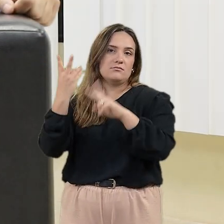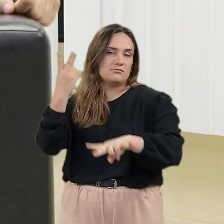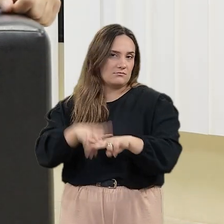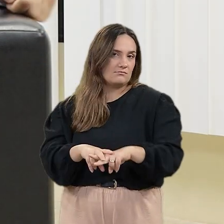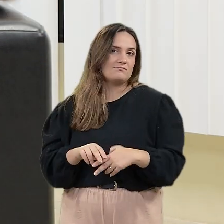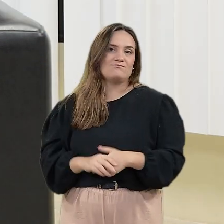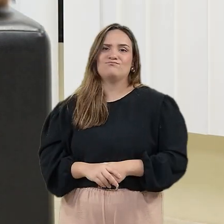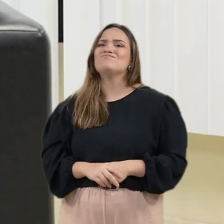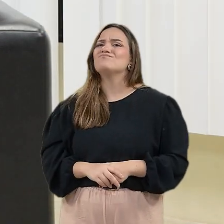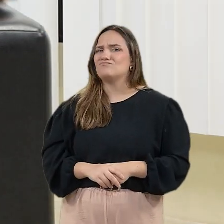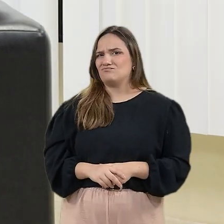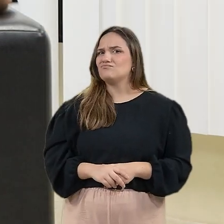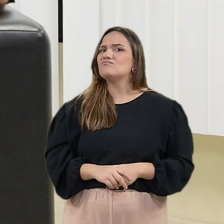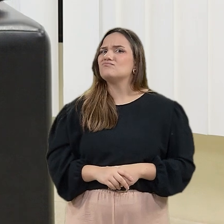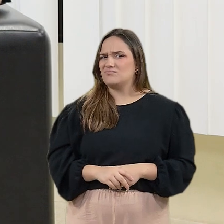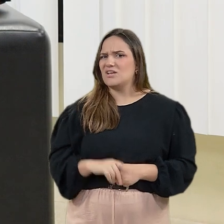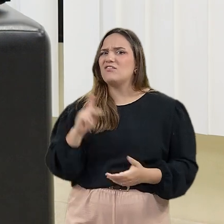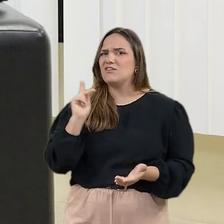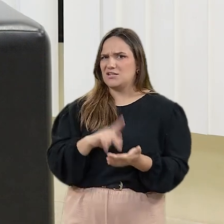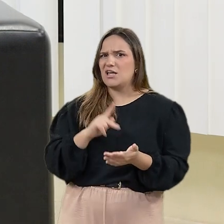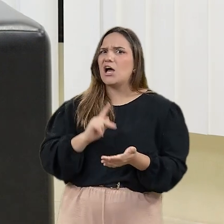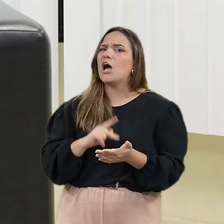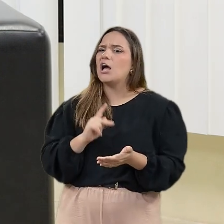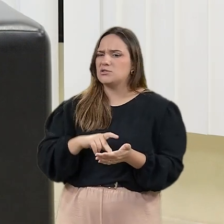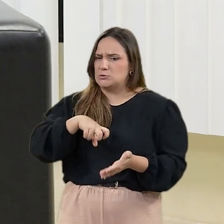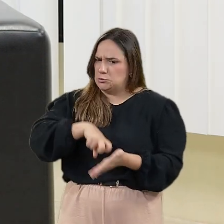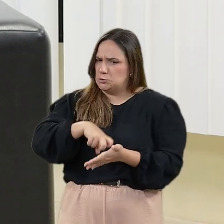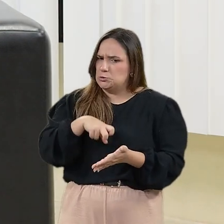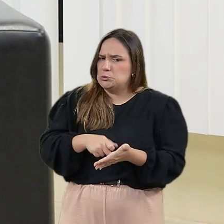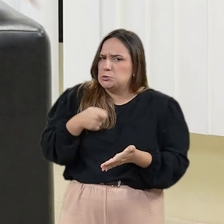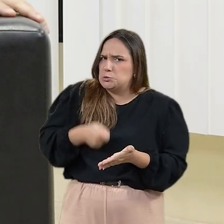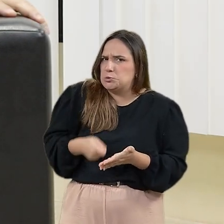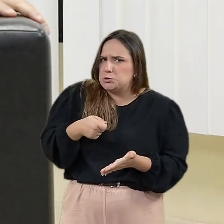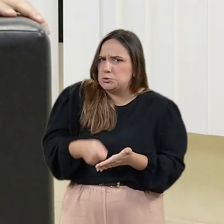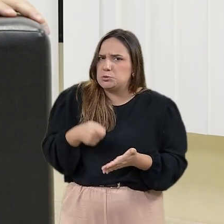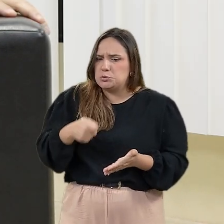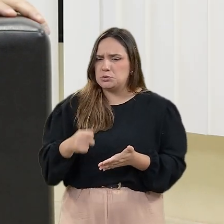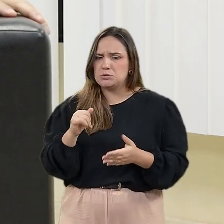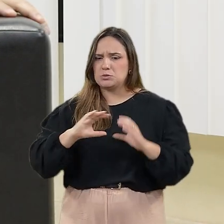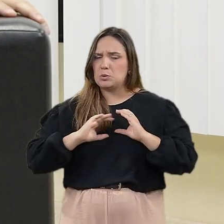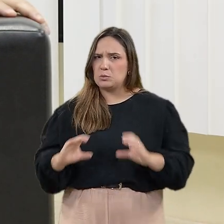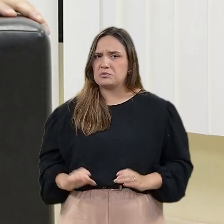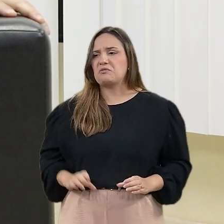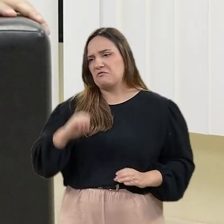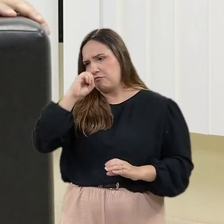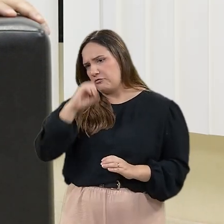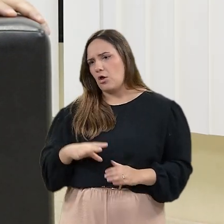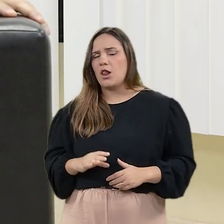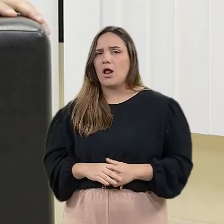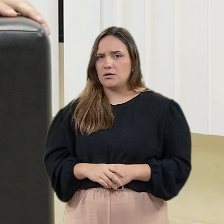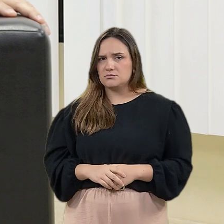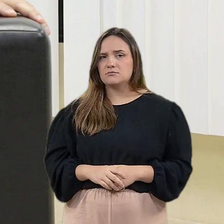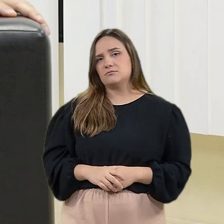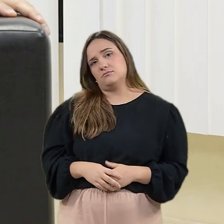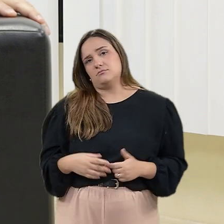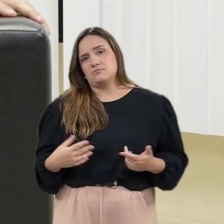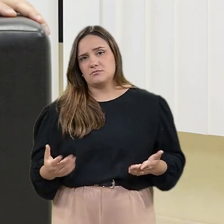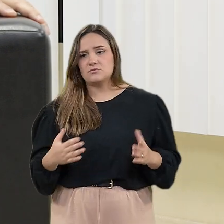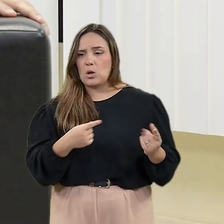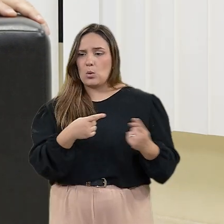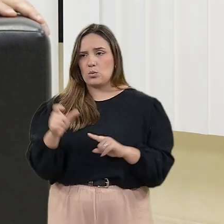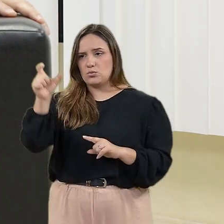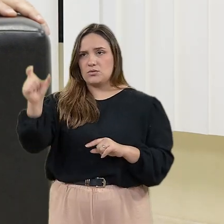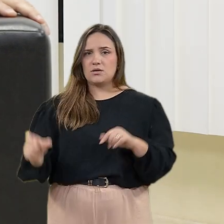tipo penal, endurecer mesmo a resposta do Estado em relação a esse tipo de comportamento de violência, em